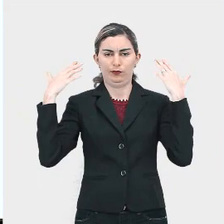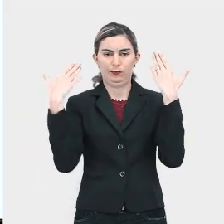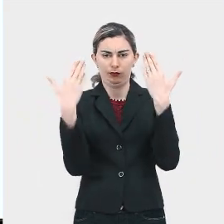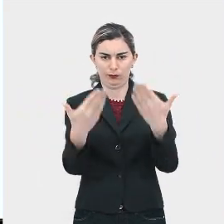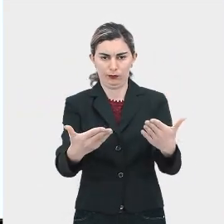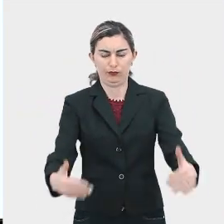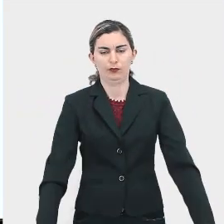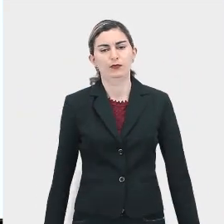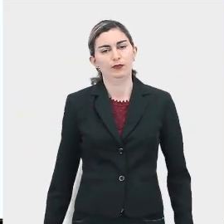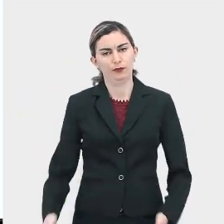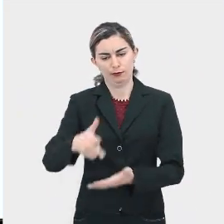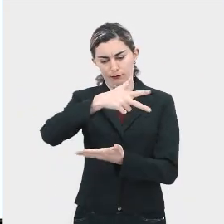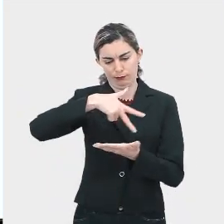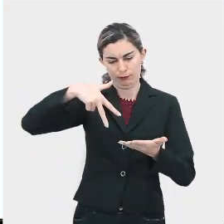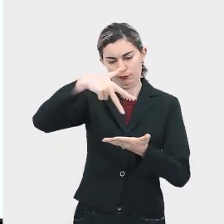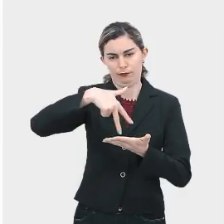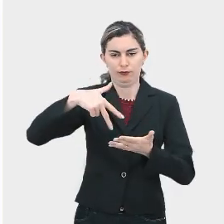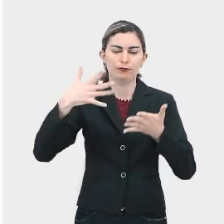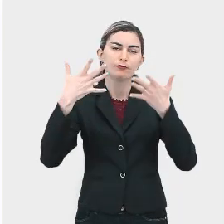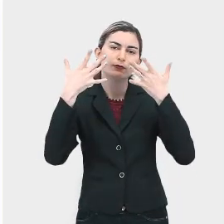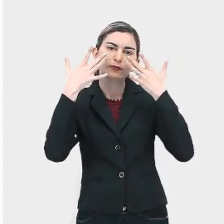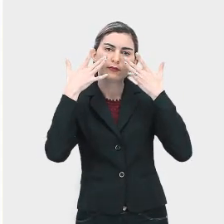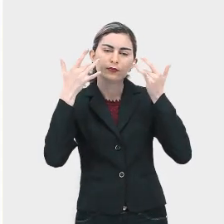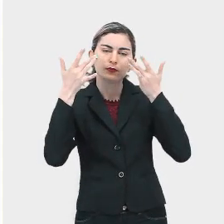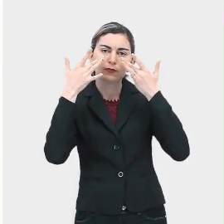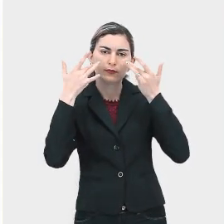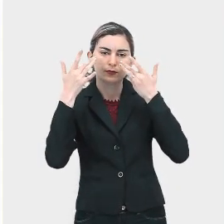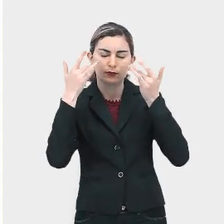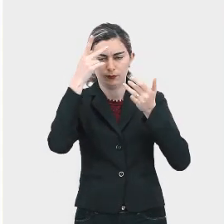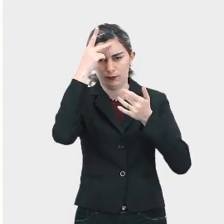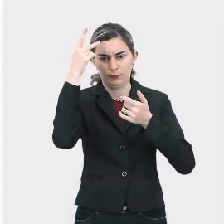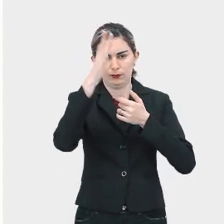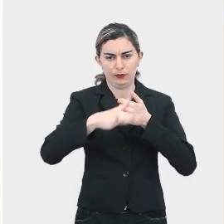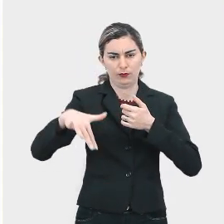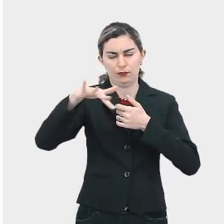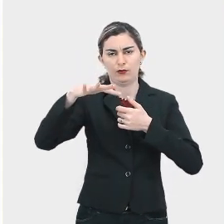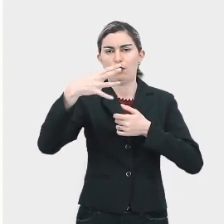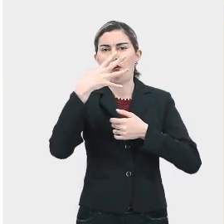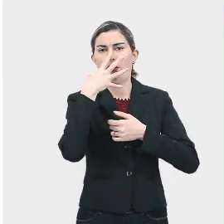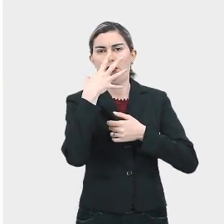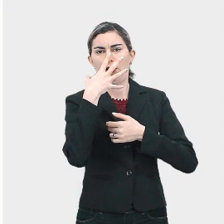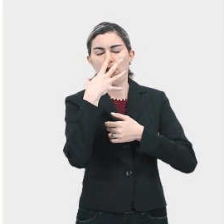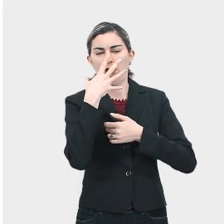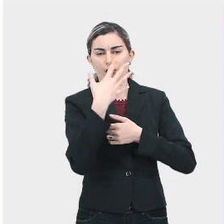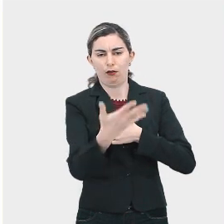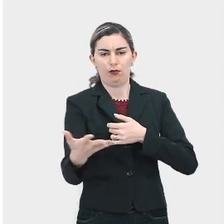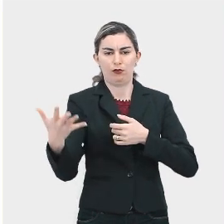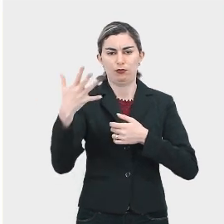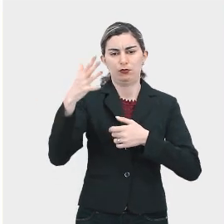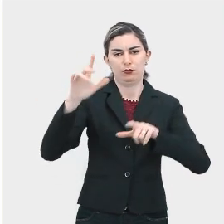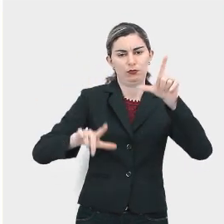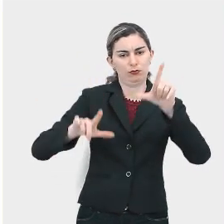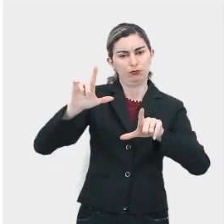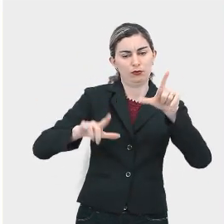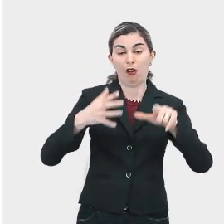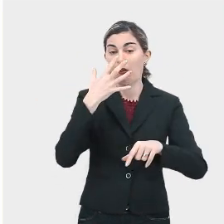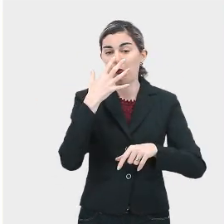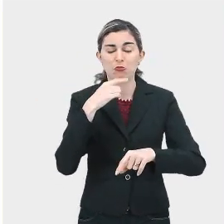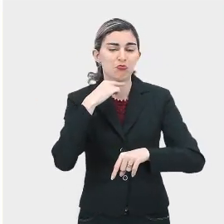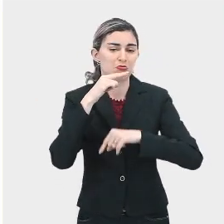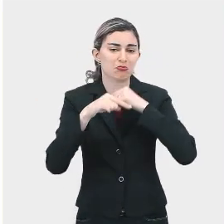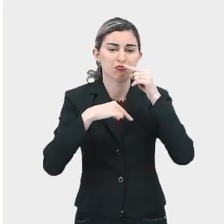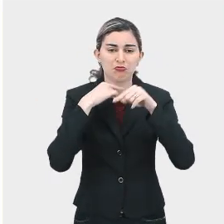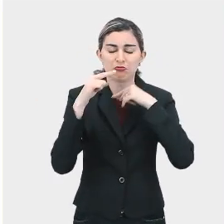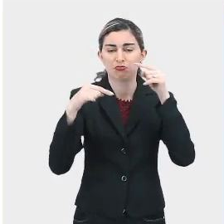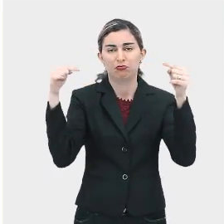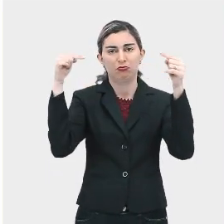vocês aparece a dança teatral, que muita gente já assistiu, que muita gente às vezes assiste na televisão, mas não